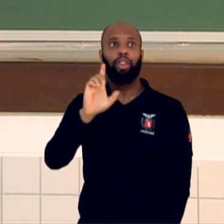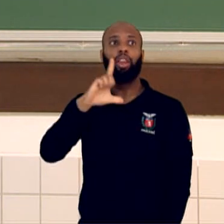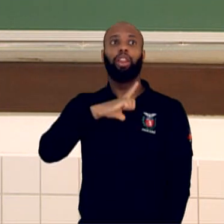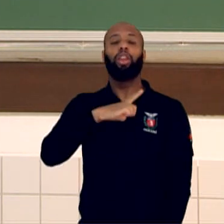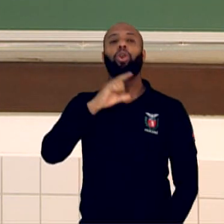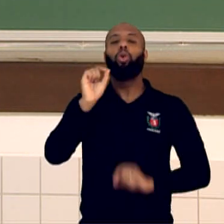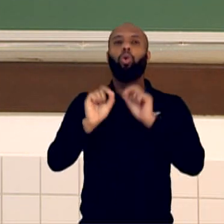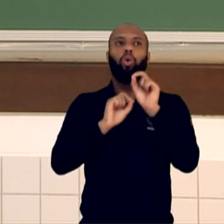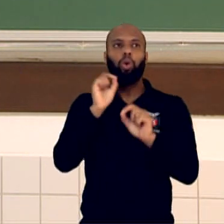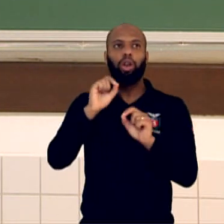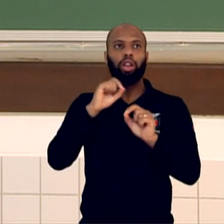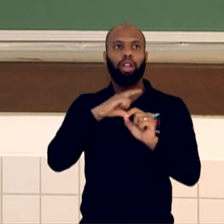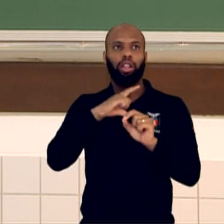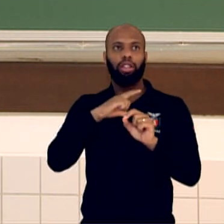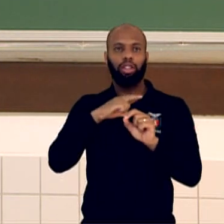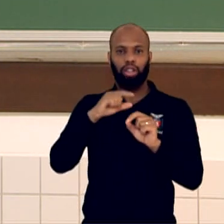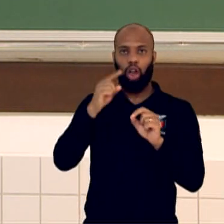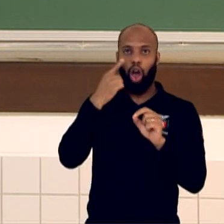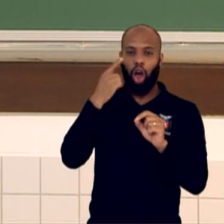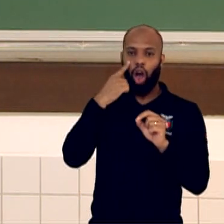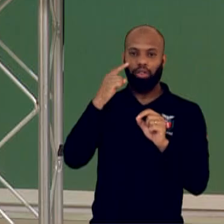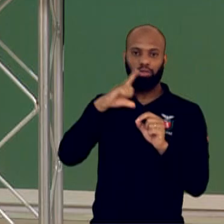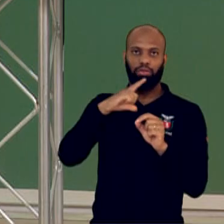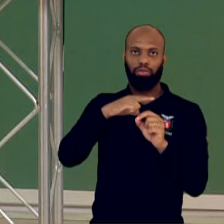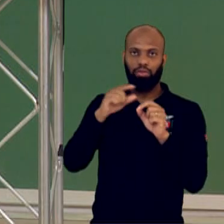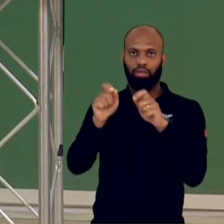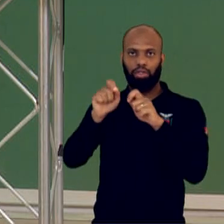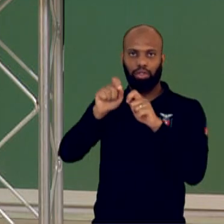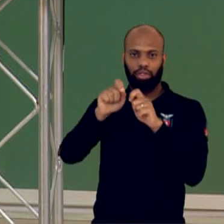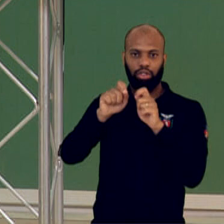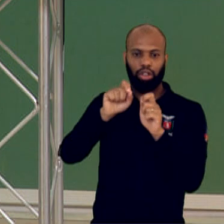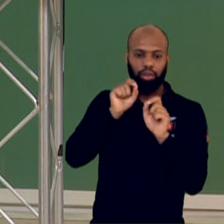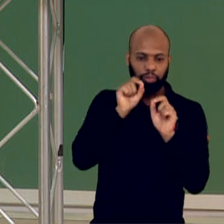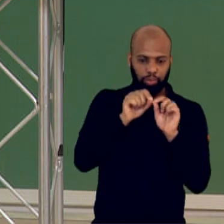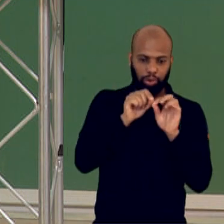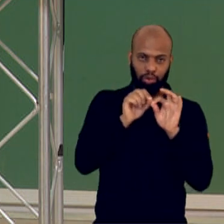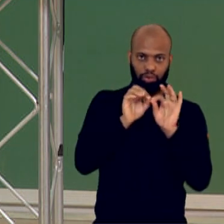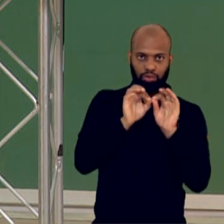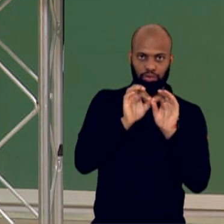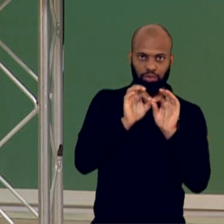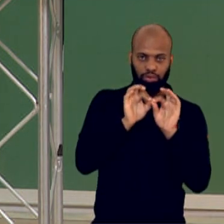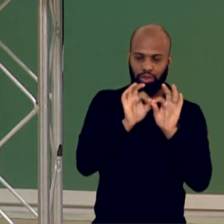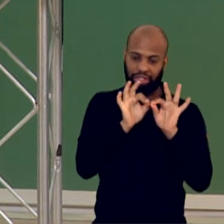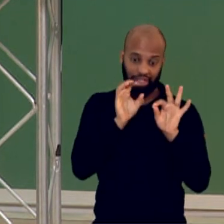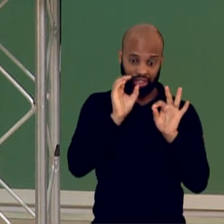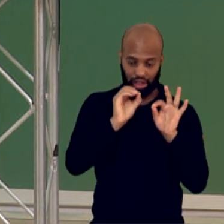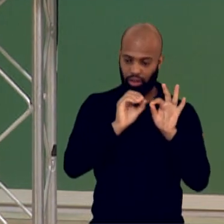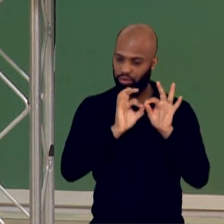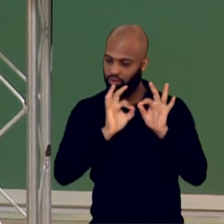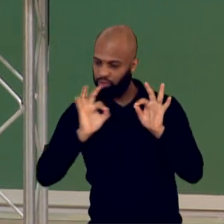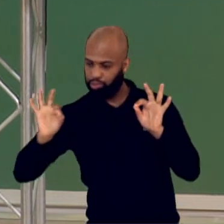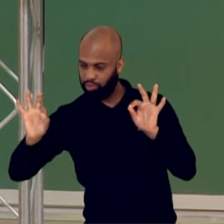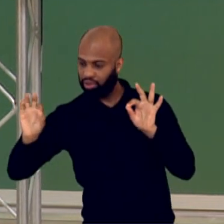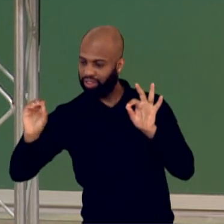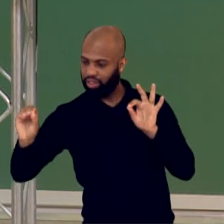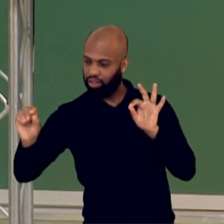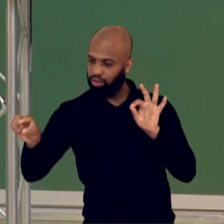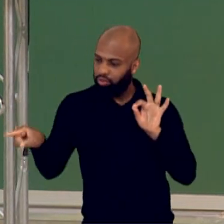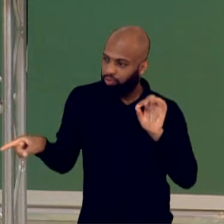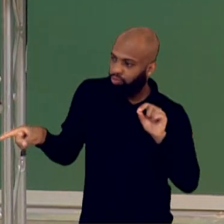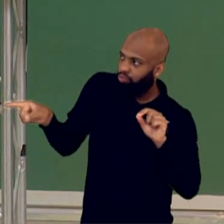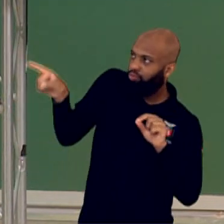temos aqui os arcos que vai de 0 até 90 graus. Lembrando que sempre a gente trabalha no